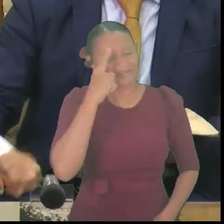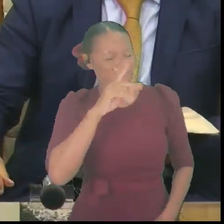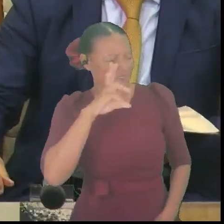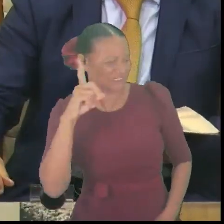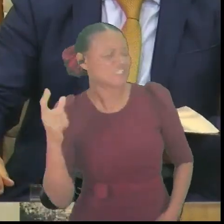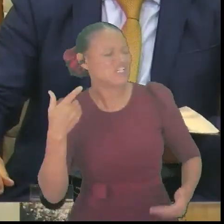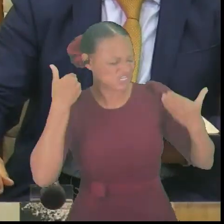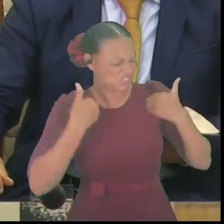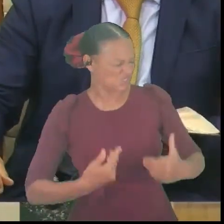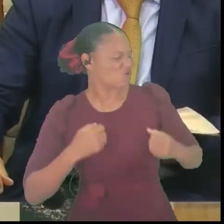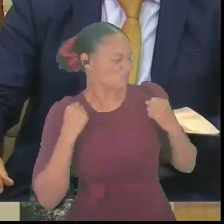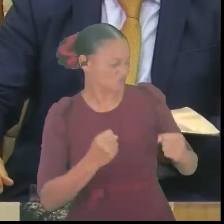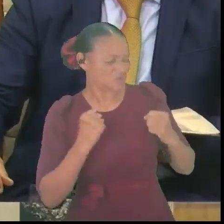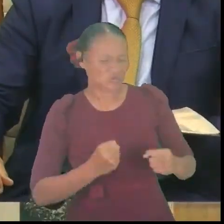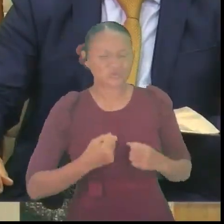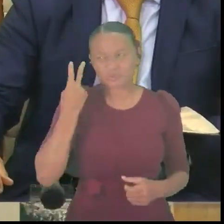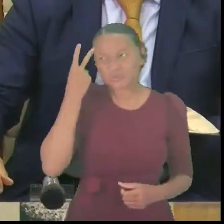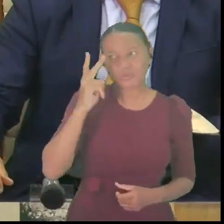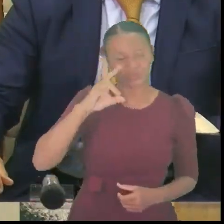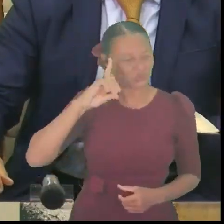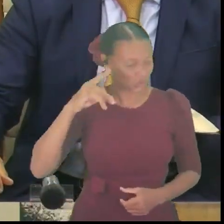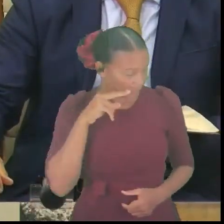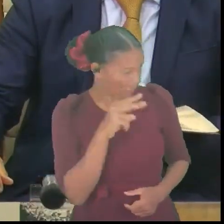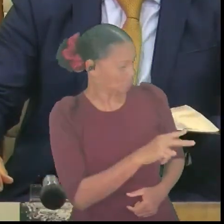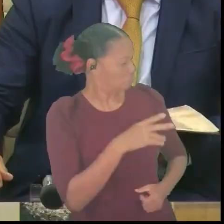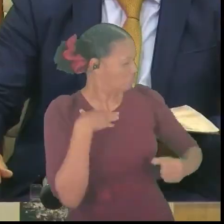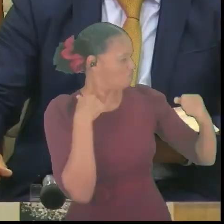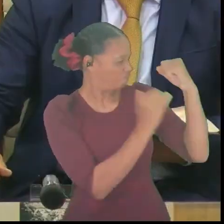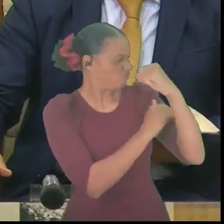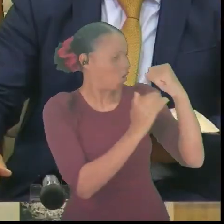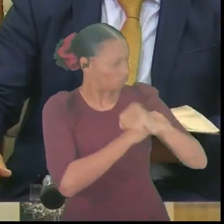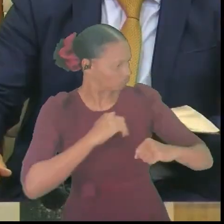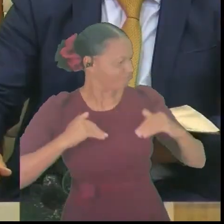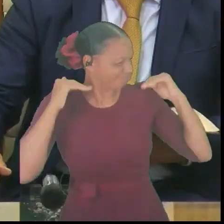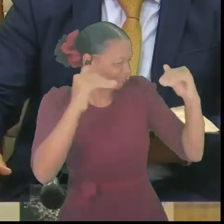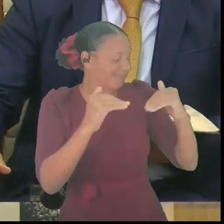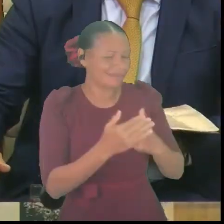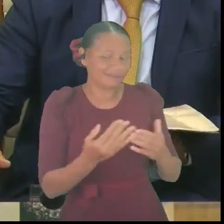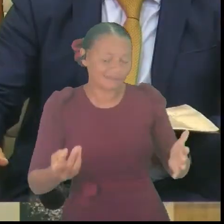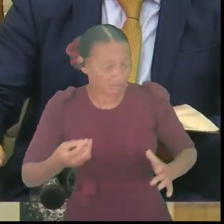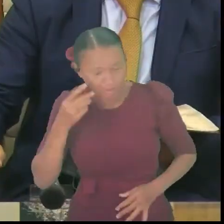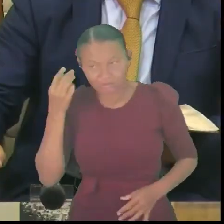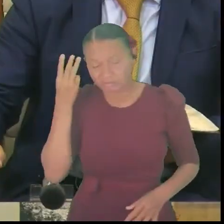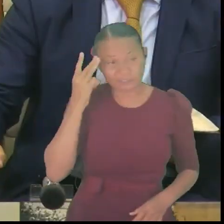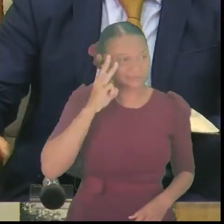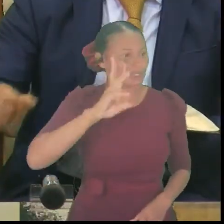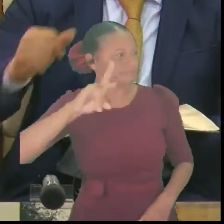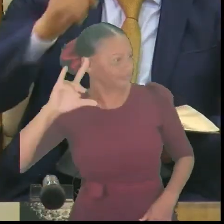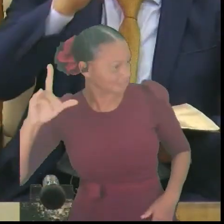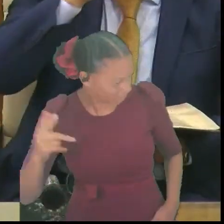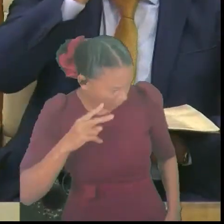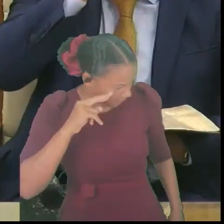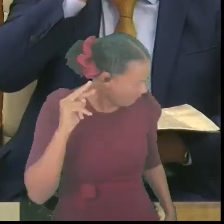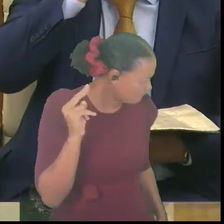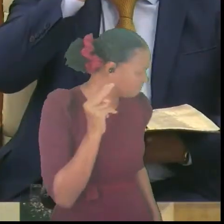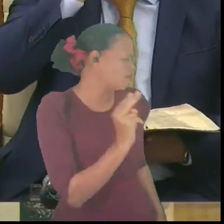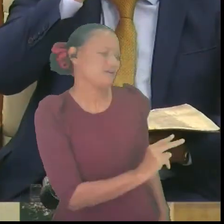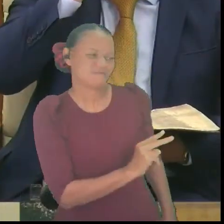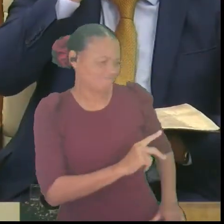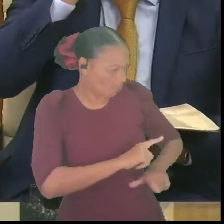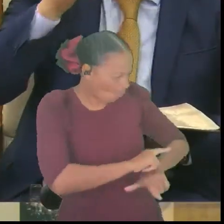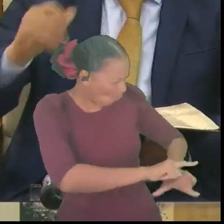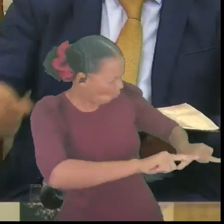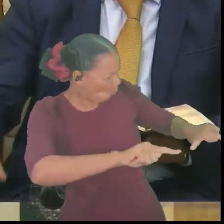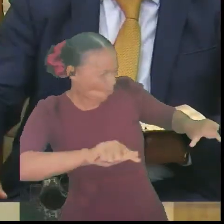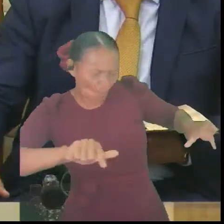disse: eu sou mais forte. No segundo dia eu olhei e disse: eu sou mais forte. Mas quando eu voltei no terceiro dia, ele não